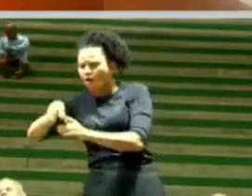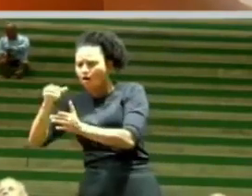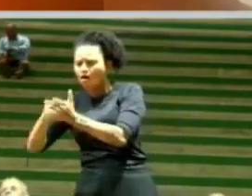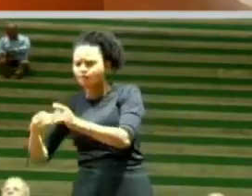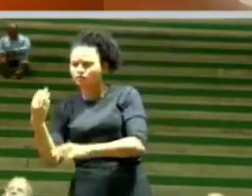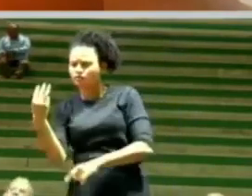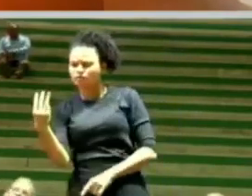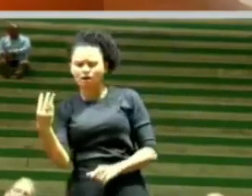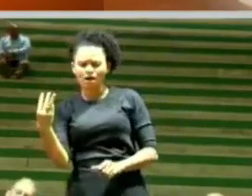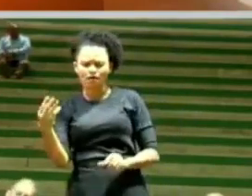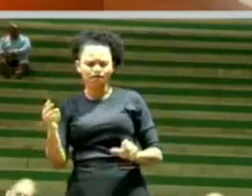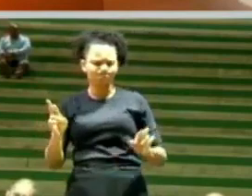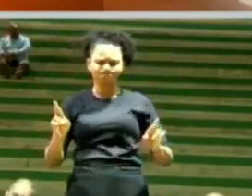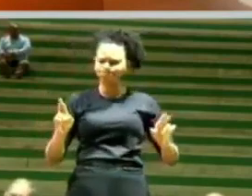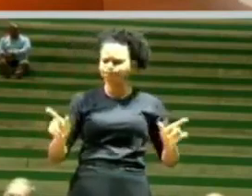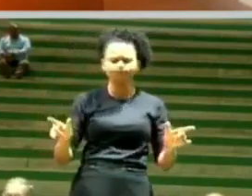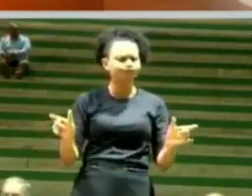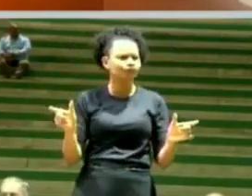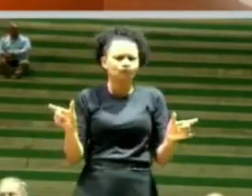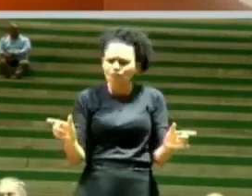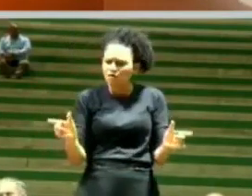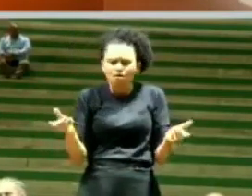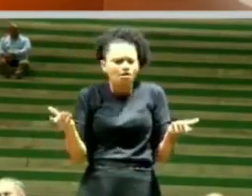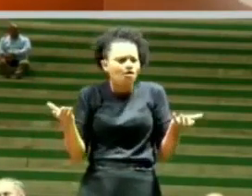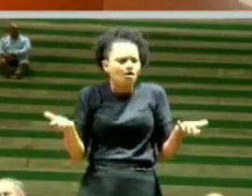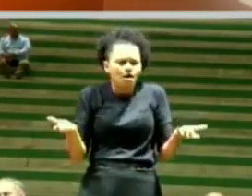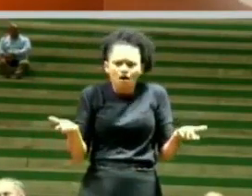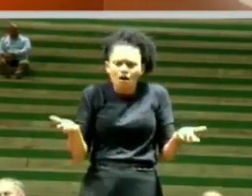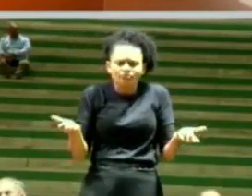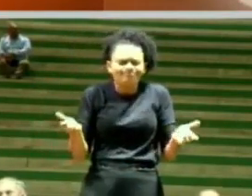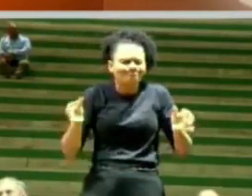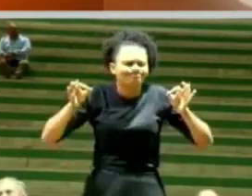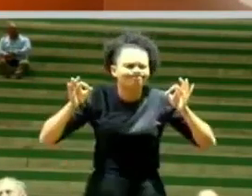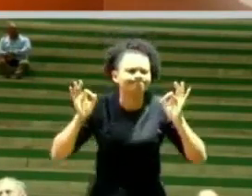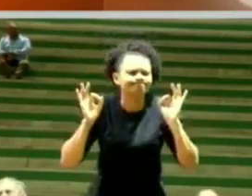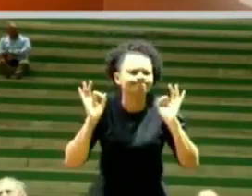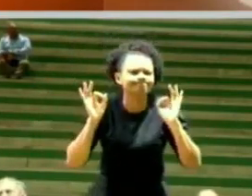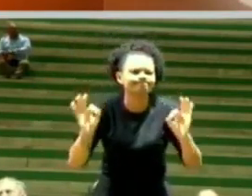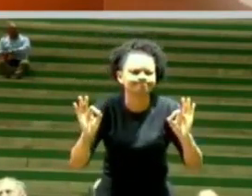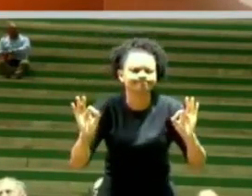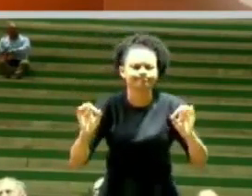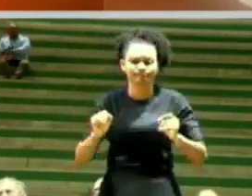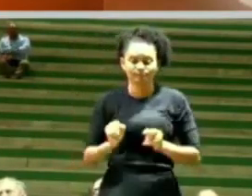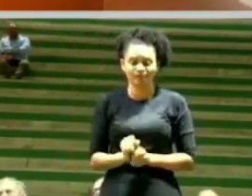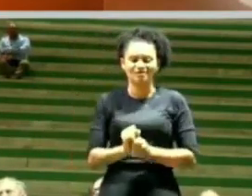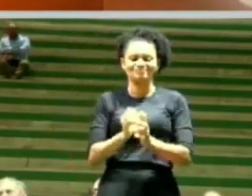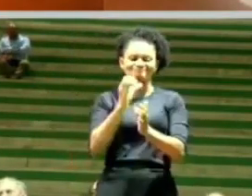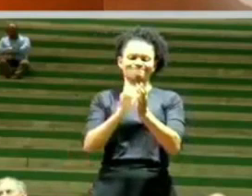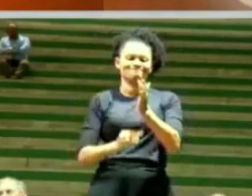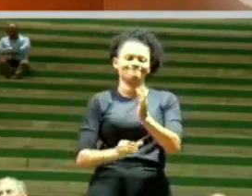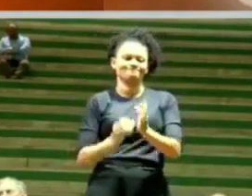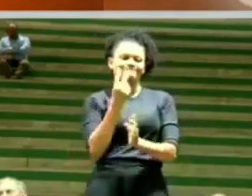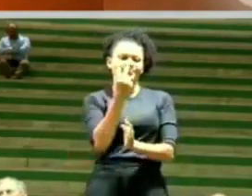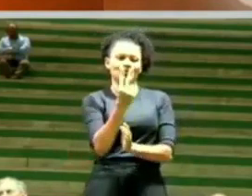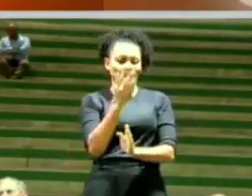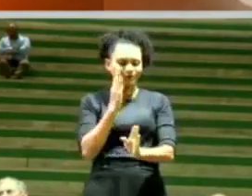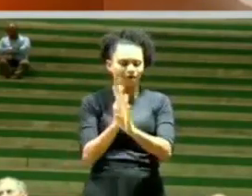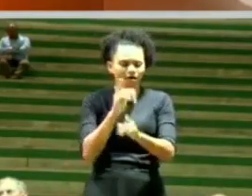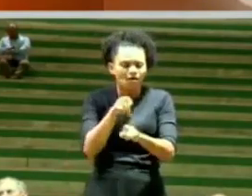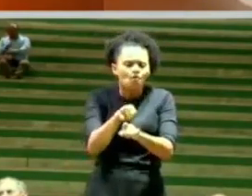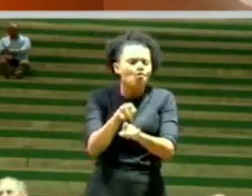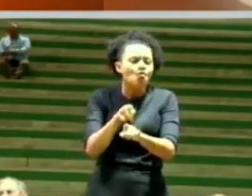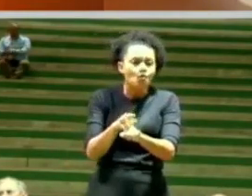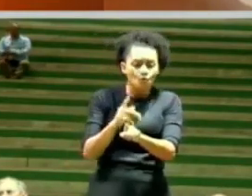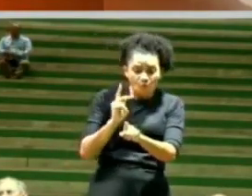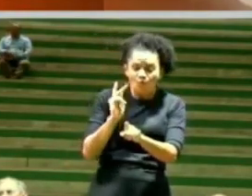número 3? É o que está exatamente no capítulo 2. O que é que